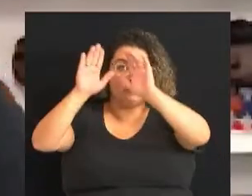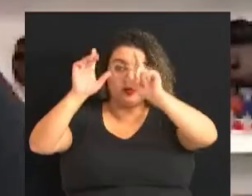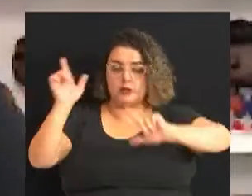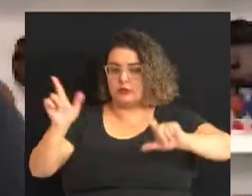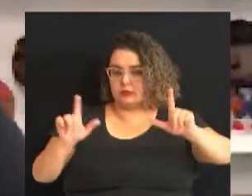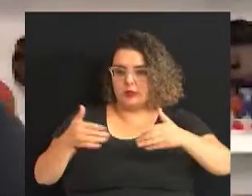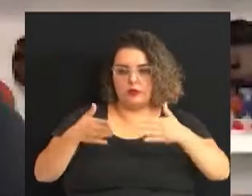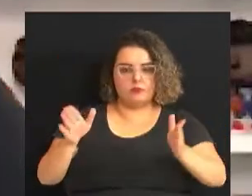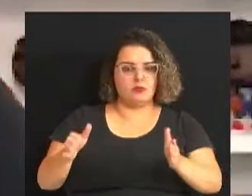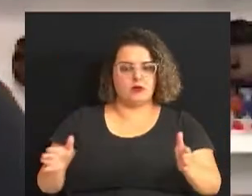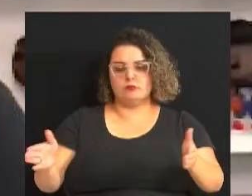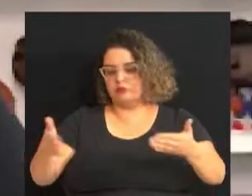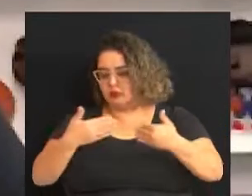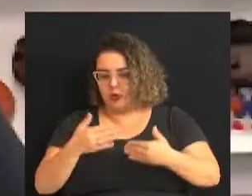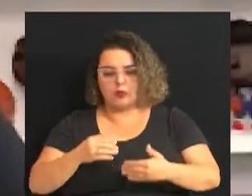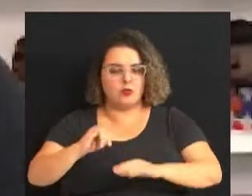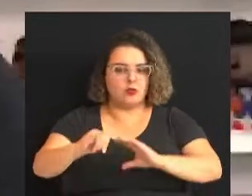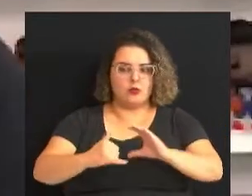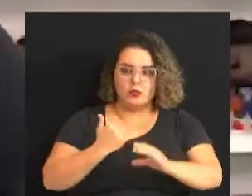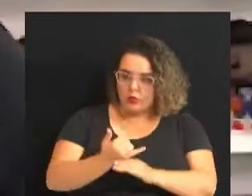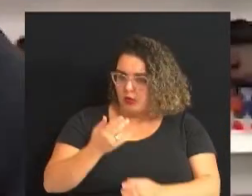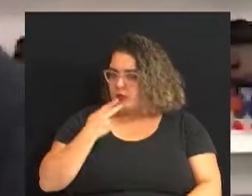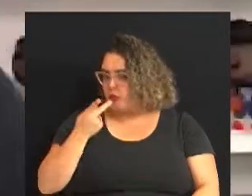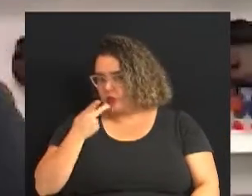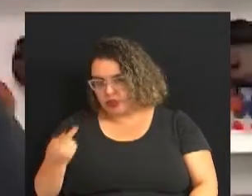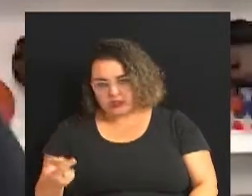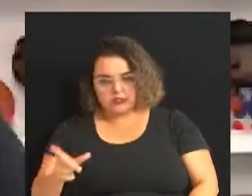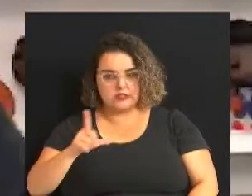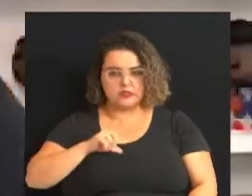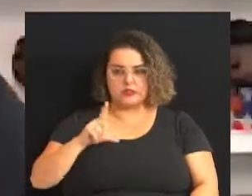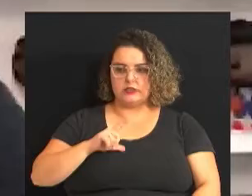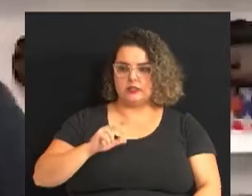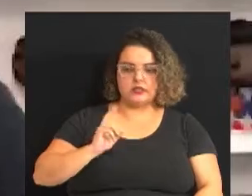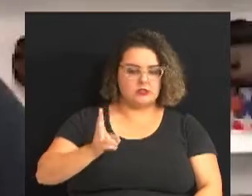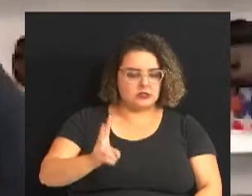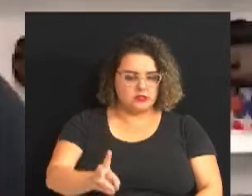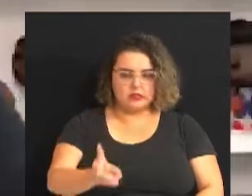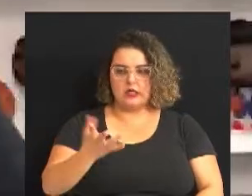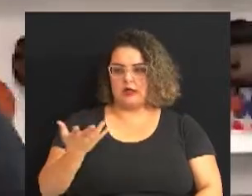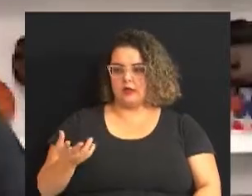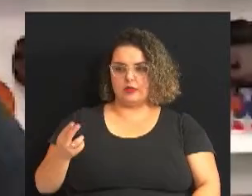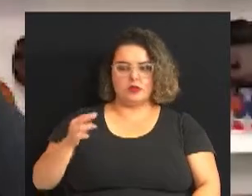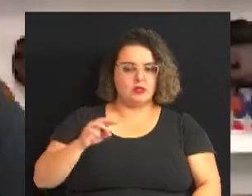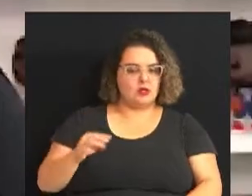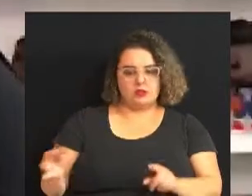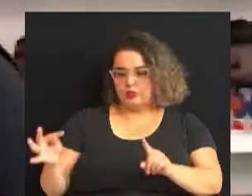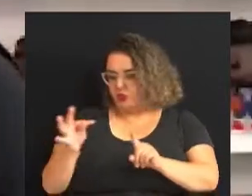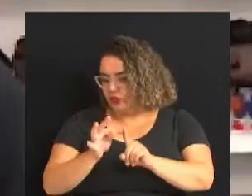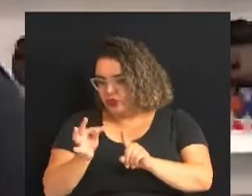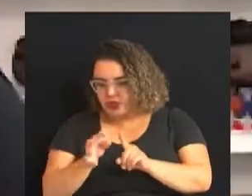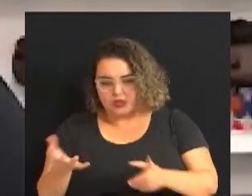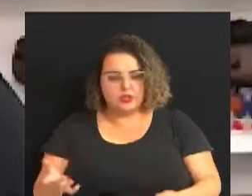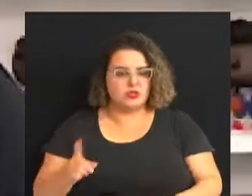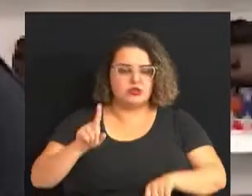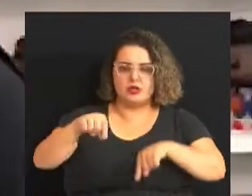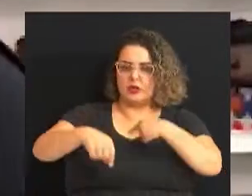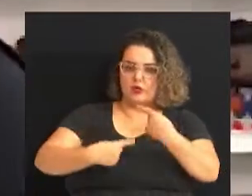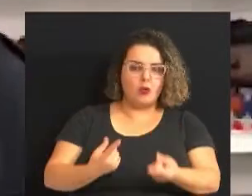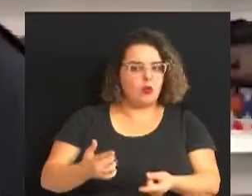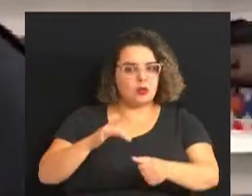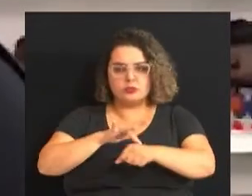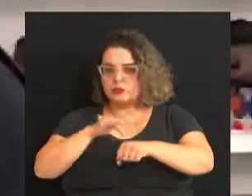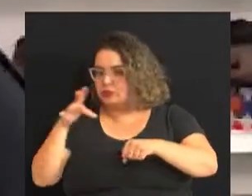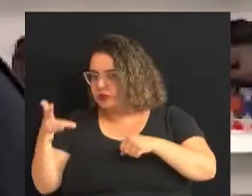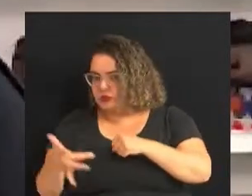TV fechada, com YouTube, como você falou. Tem transmissão diária, tem o League Pass, você tem Twitch, você tem